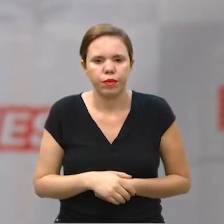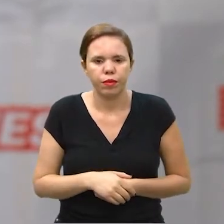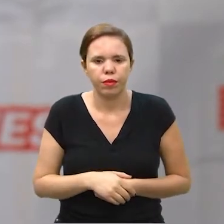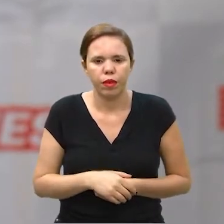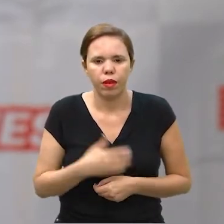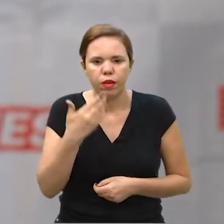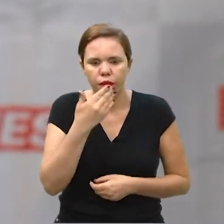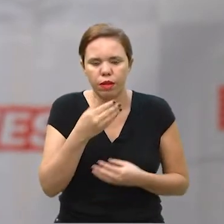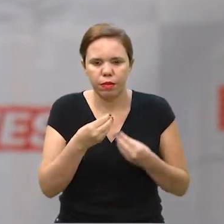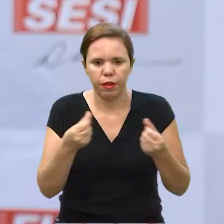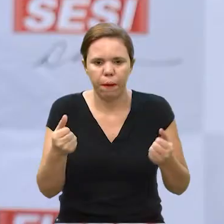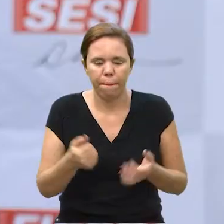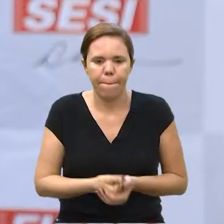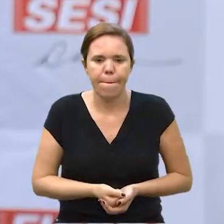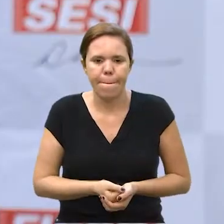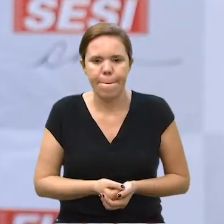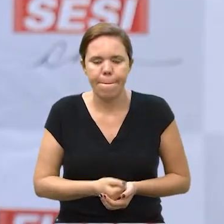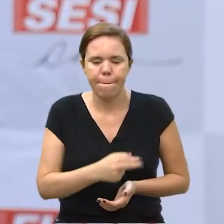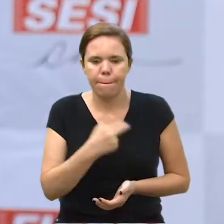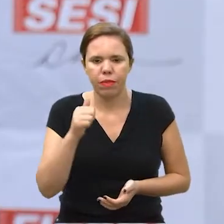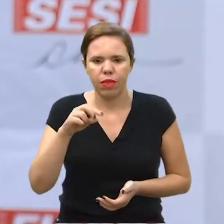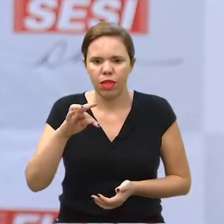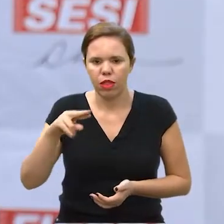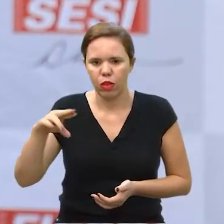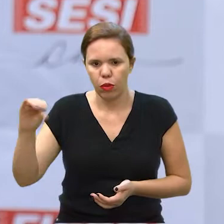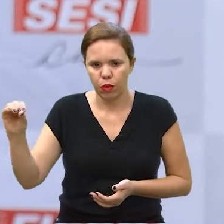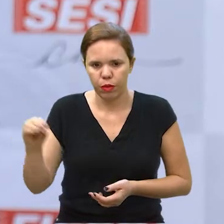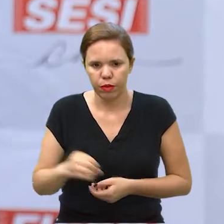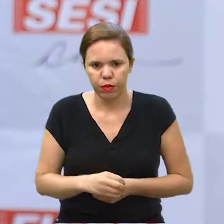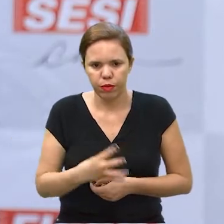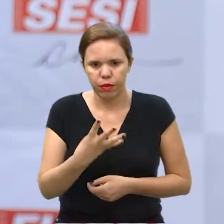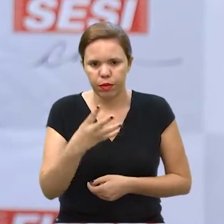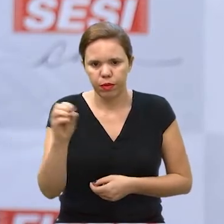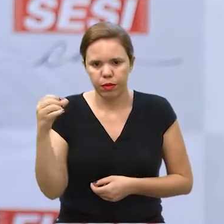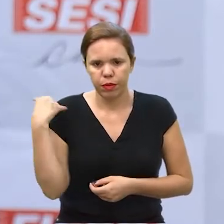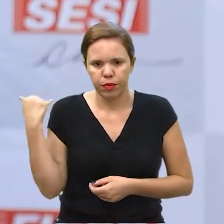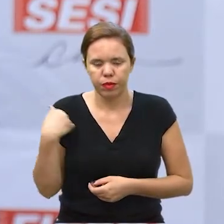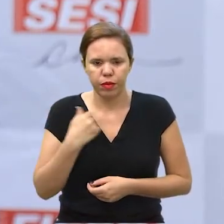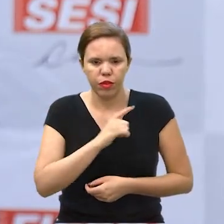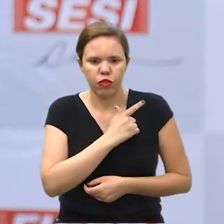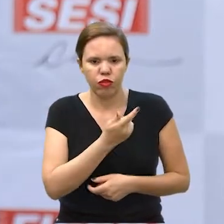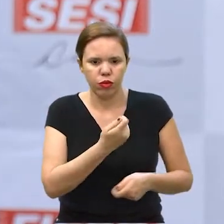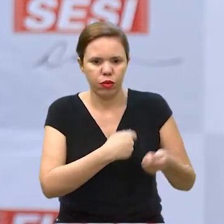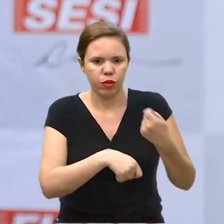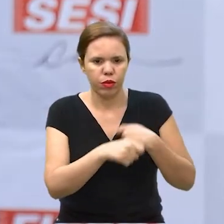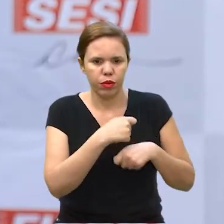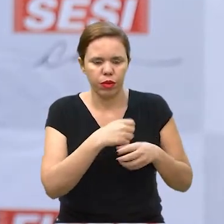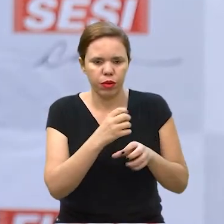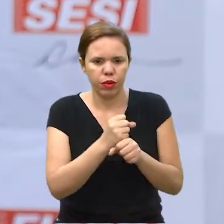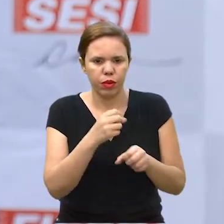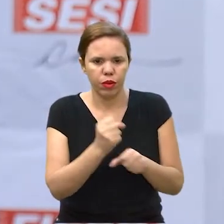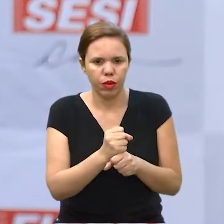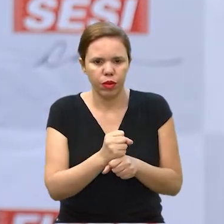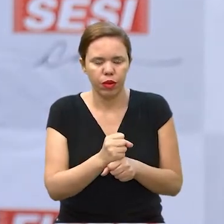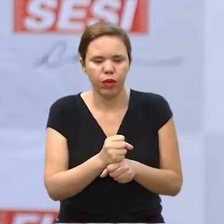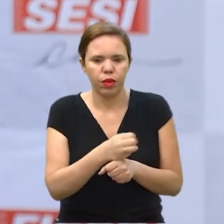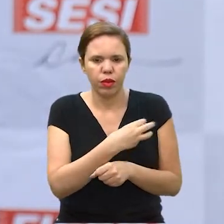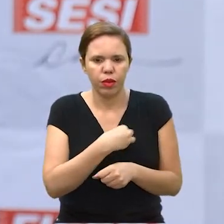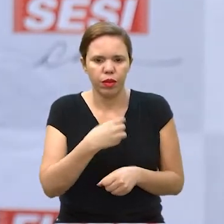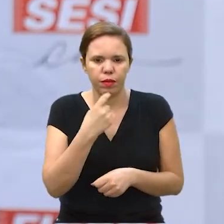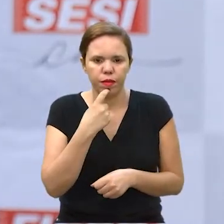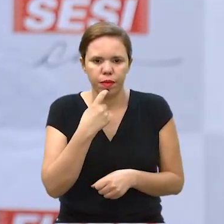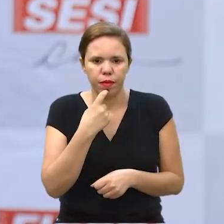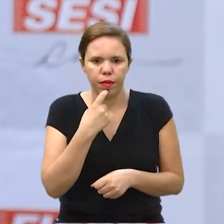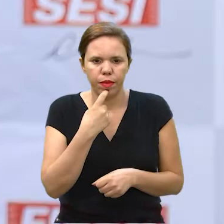muito saborosos. Meu nome é Antônio Maurício Gonçalves, tenho 40 anos, sou gerente administrativo e financeiro da unidade do SESI